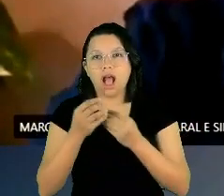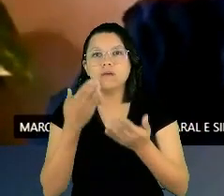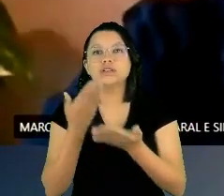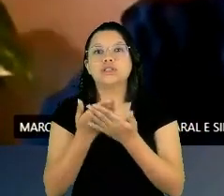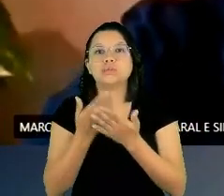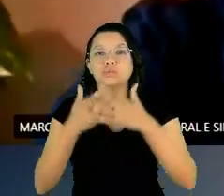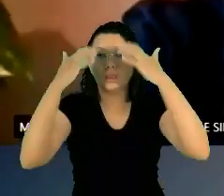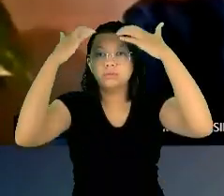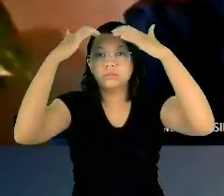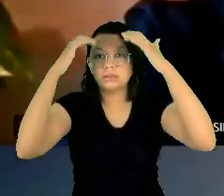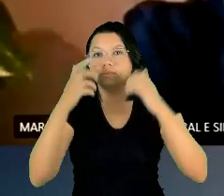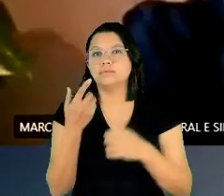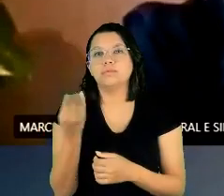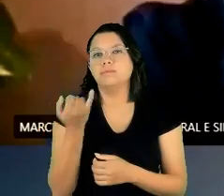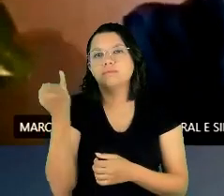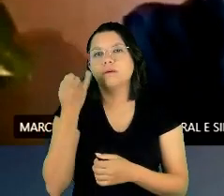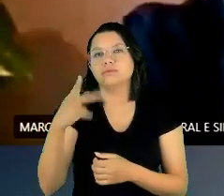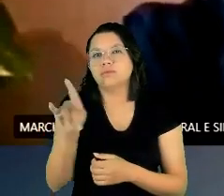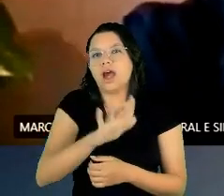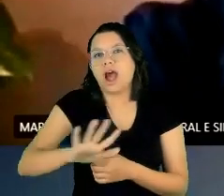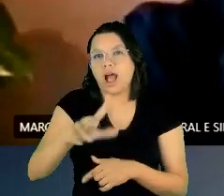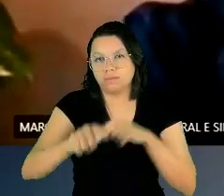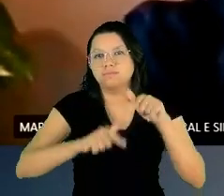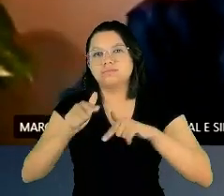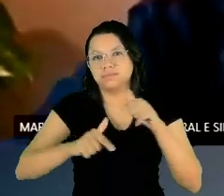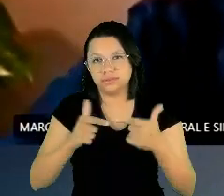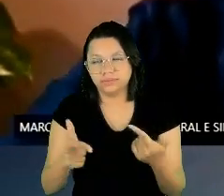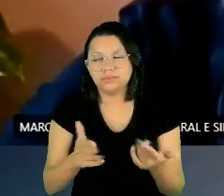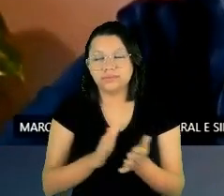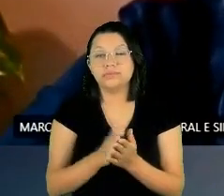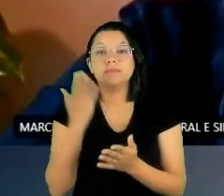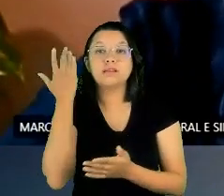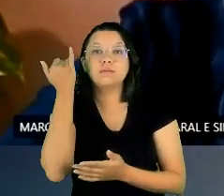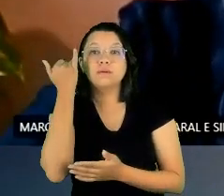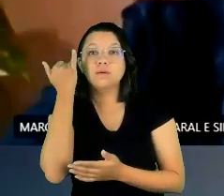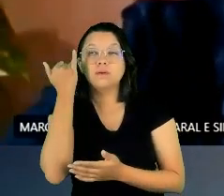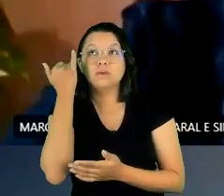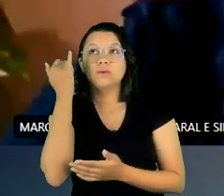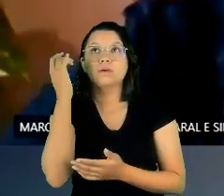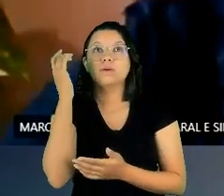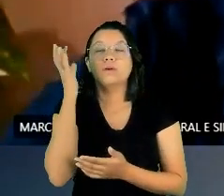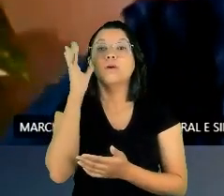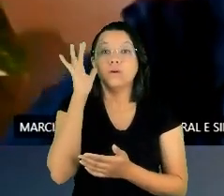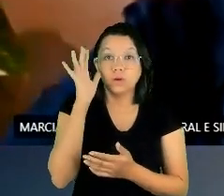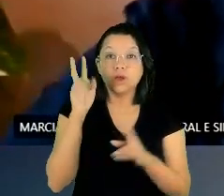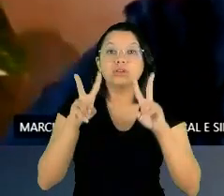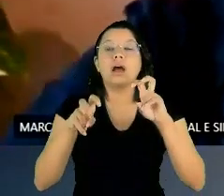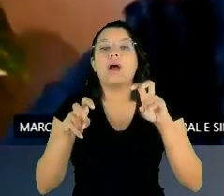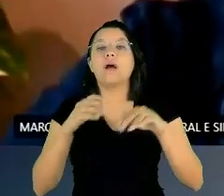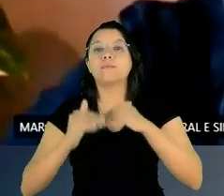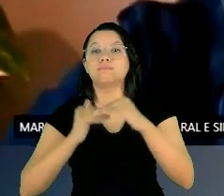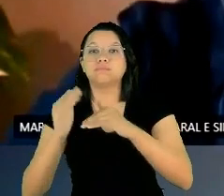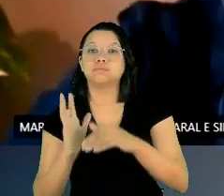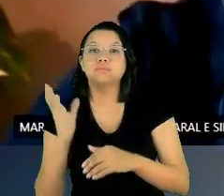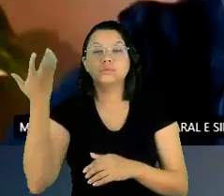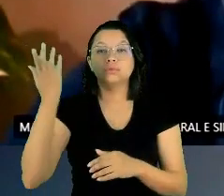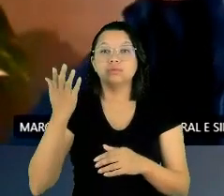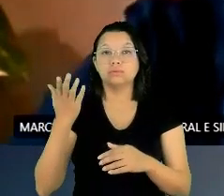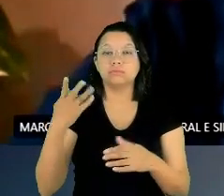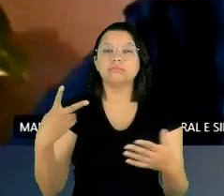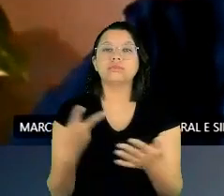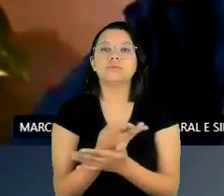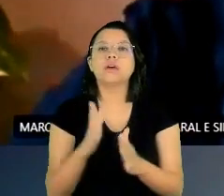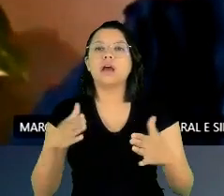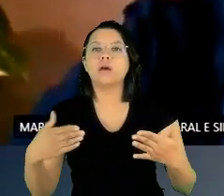o cérebro, não importa a sua área de atuação, né? E a curiosidade sobre os processos